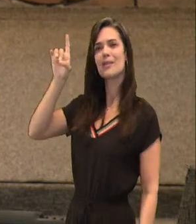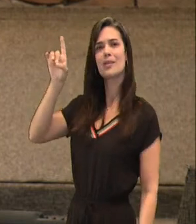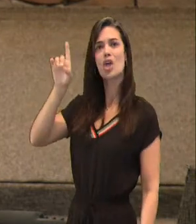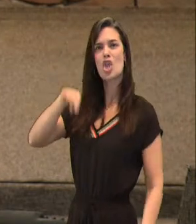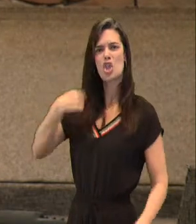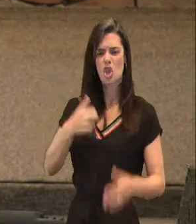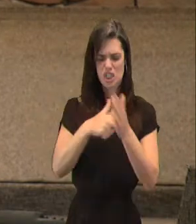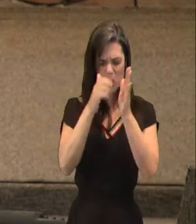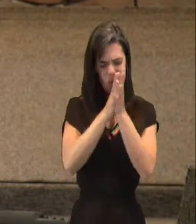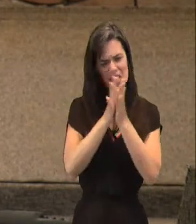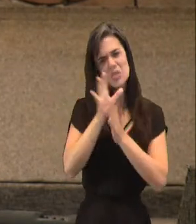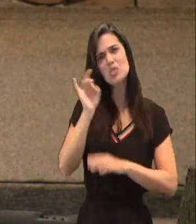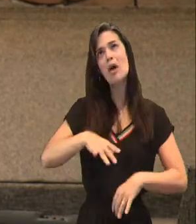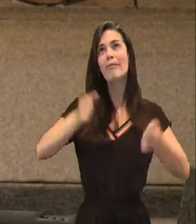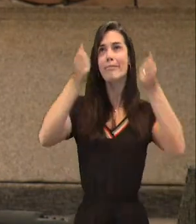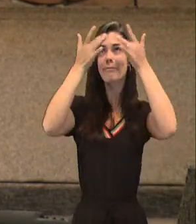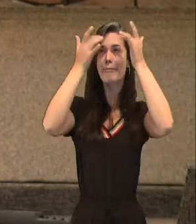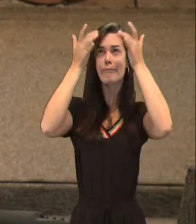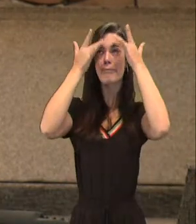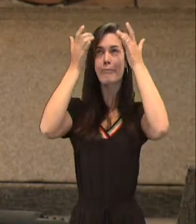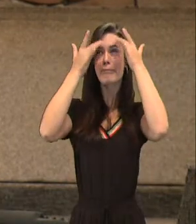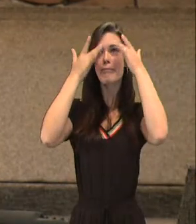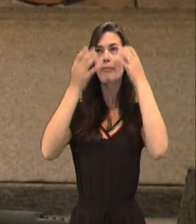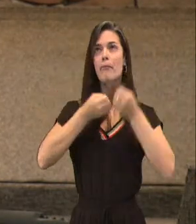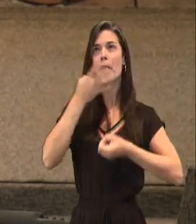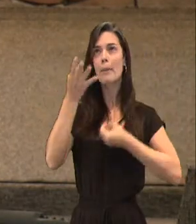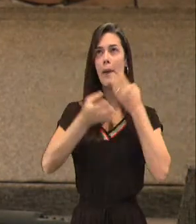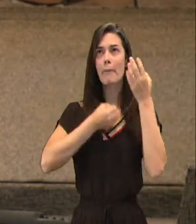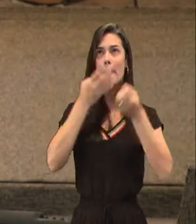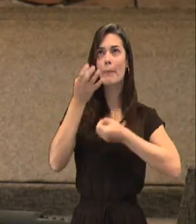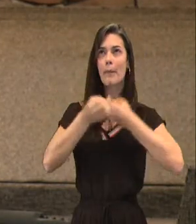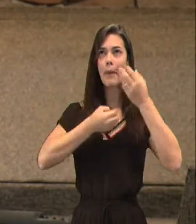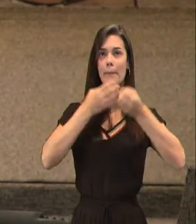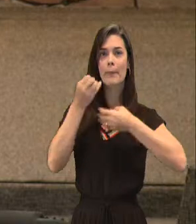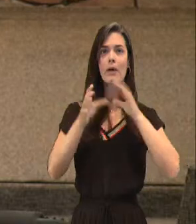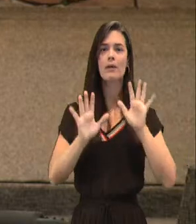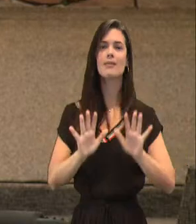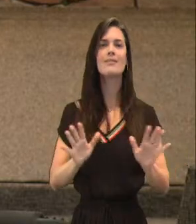decoradas, memorizadas, meramente repetidas.